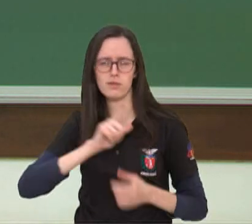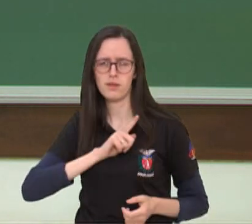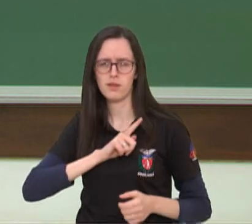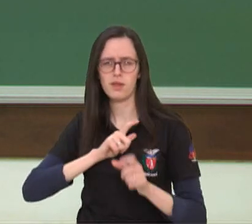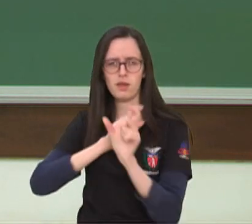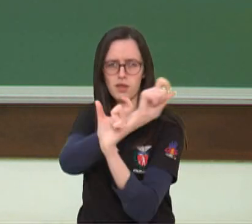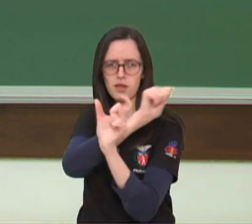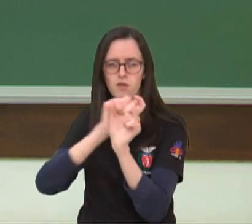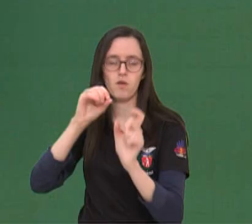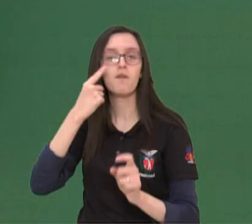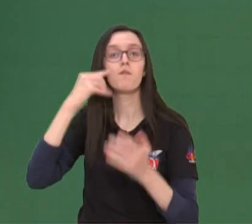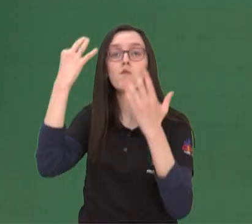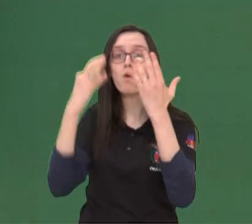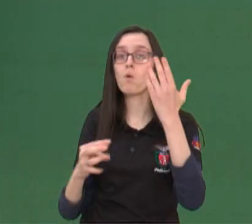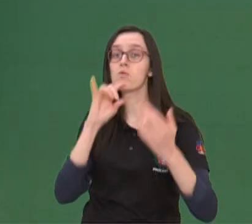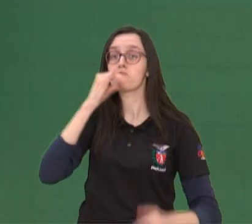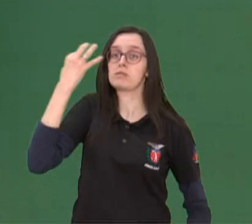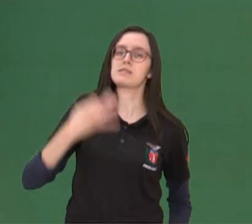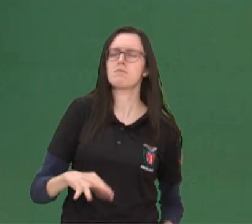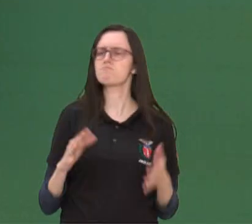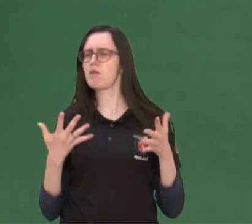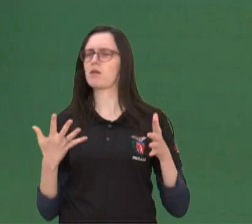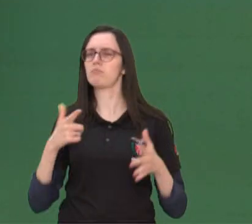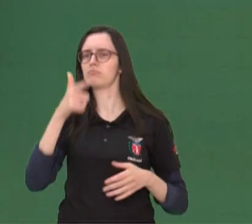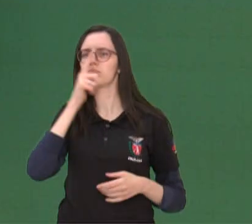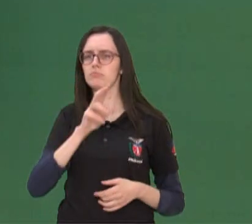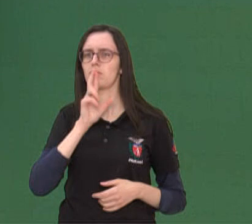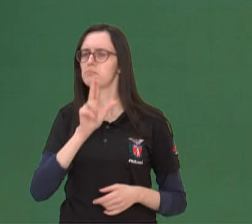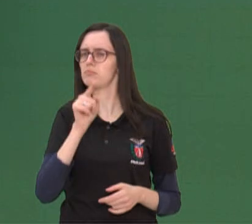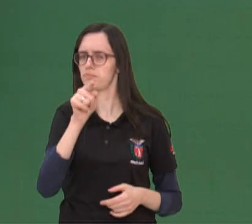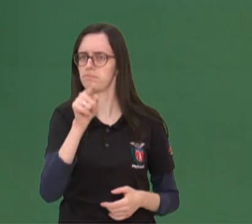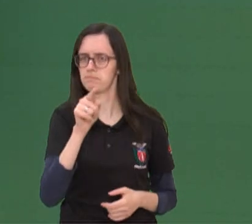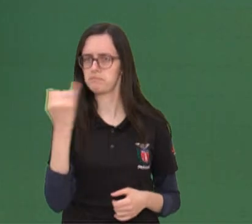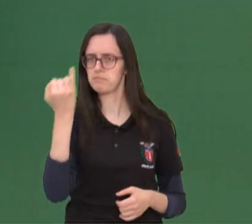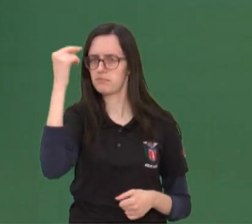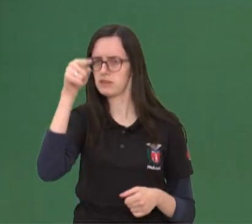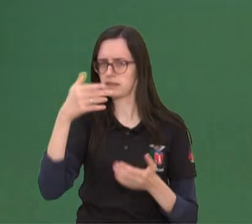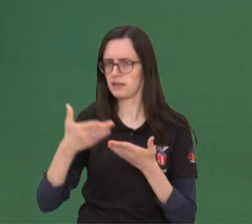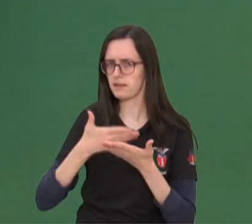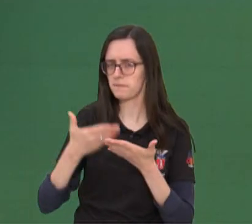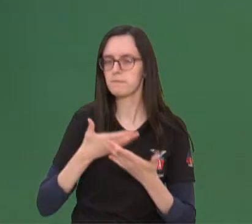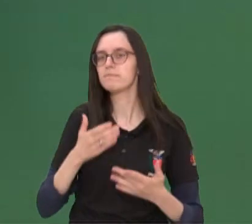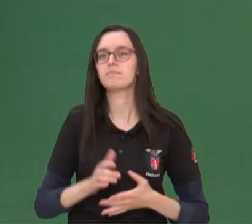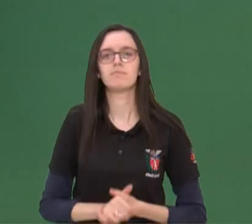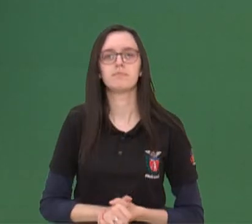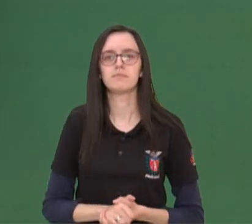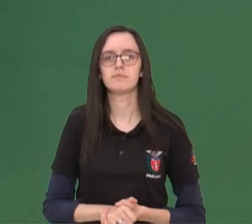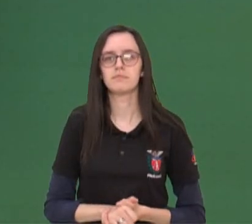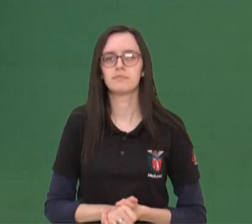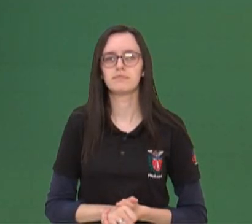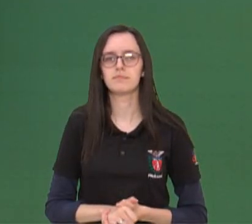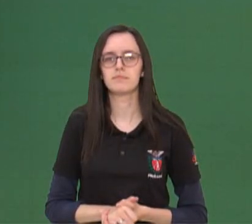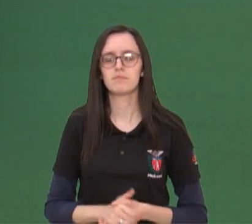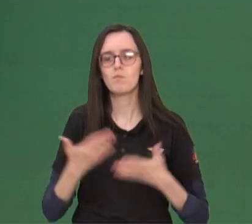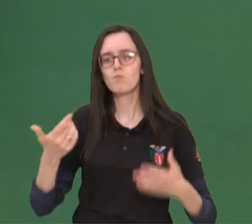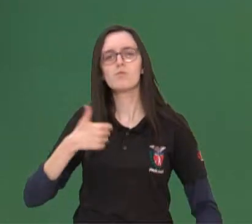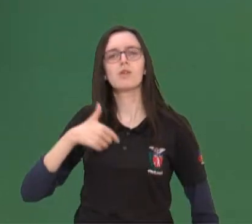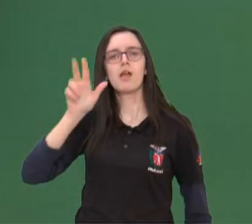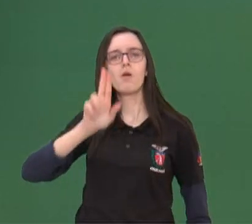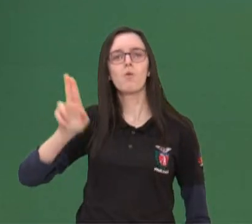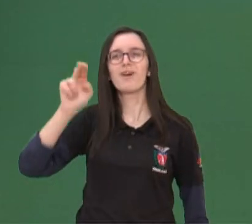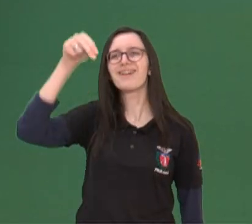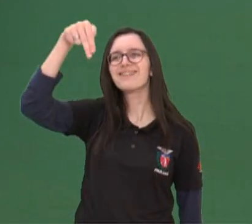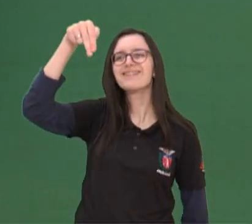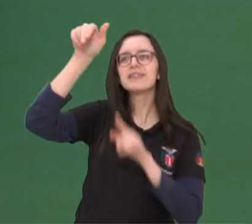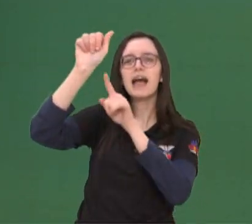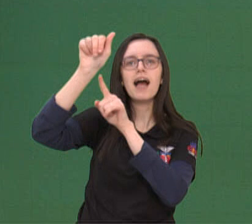fazer a correção para ver se foi algo mais ou menos assim que você respondeu aí no seu caderno? Quando eu utilizo o na,